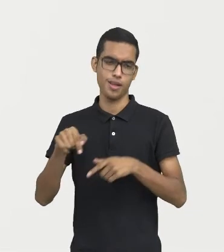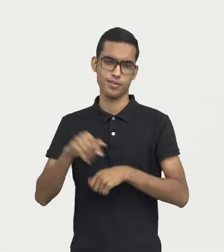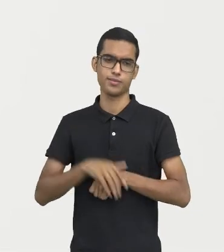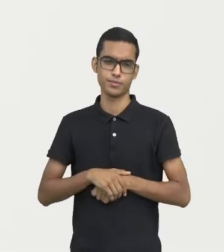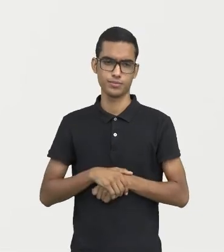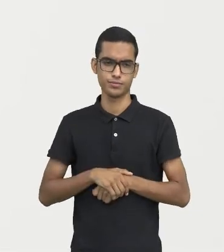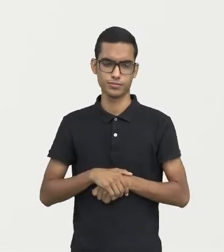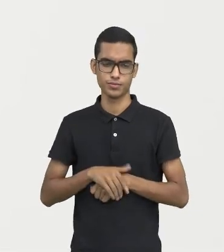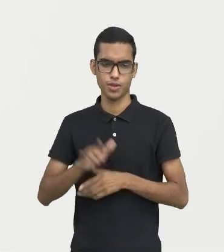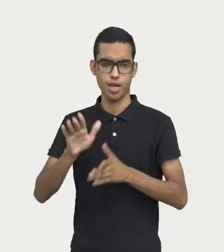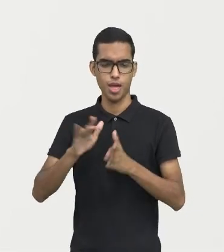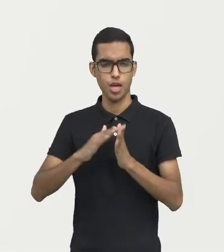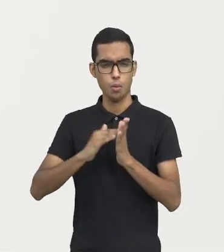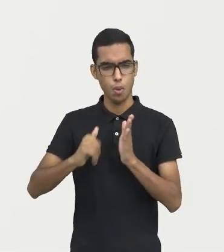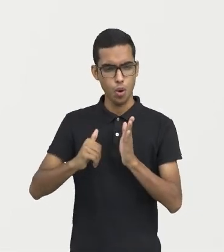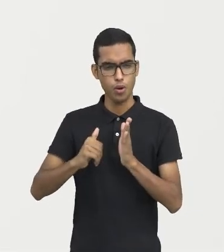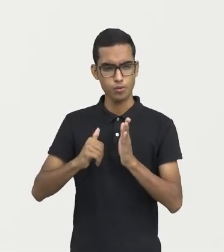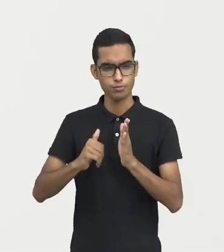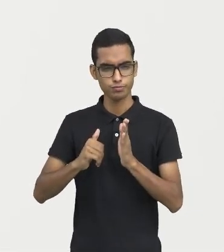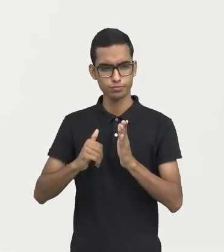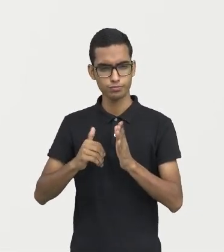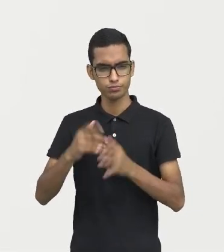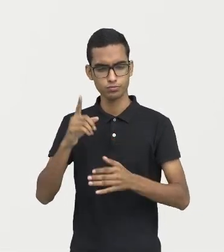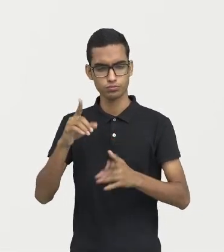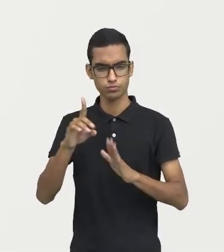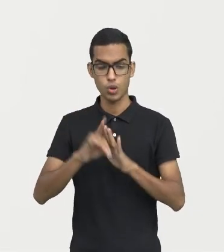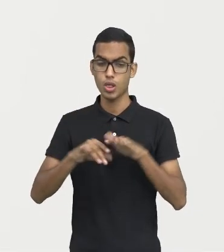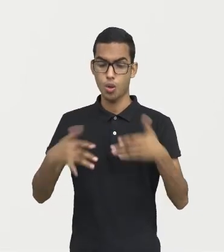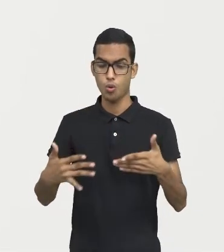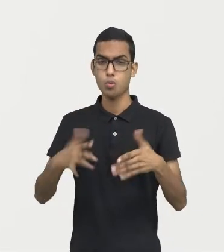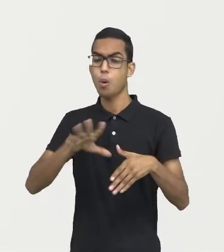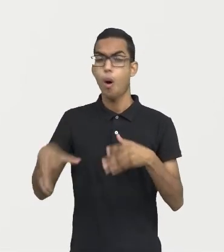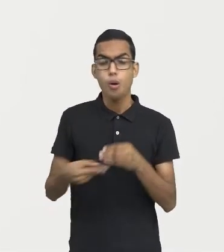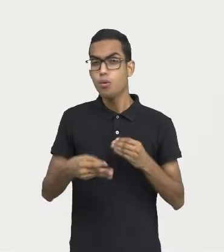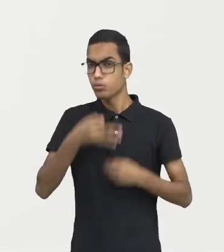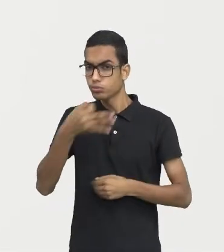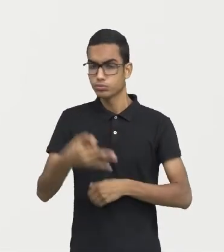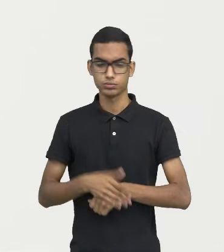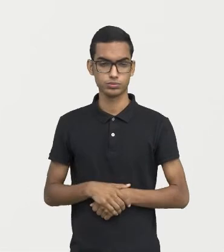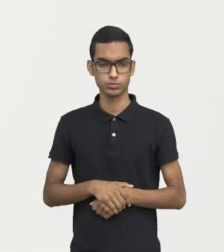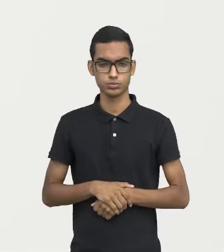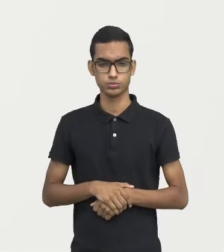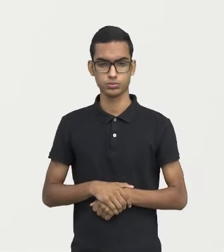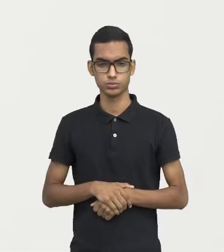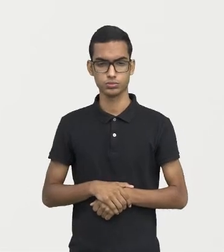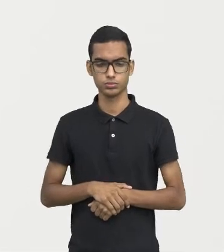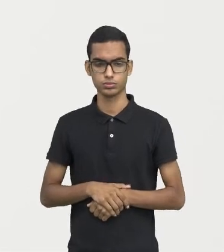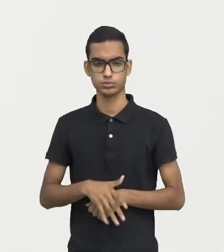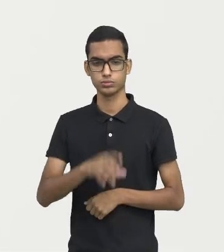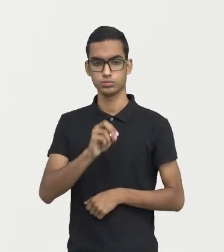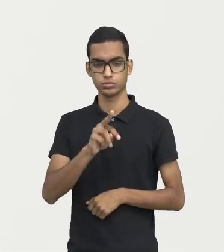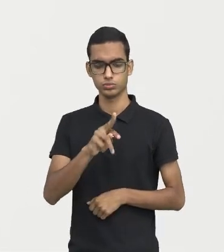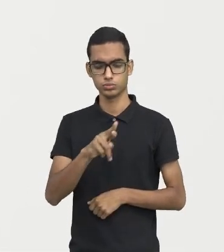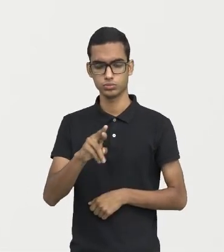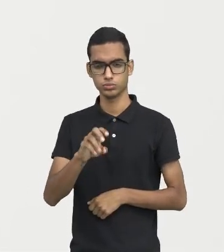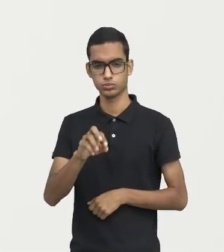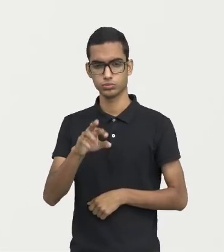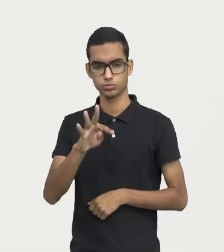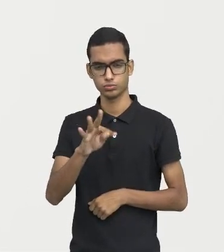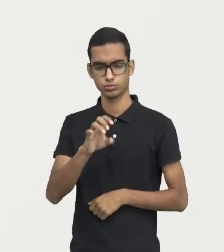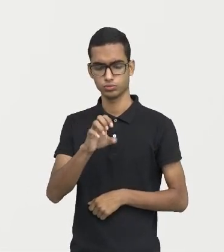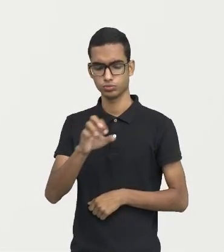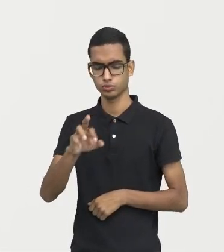Exatamente. Essa seria a resposta correta. Vamos para o comentário. O comentário diz o seguinte: o